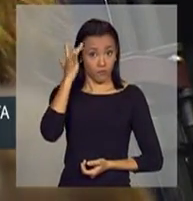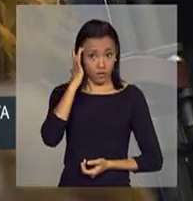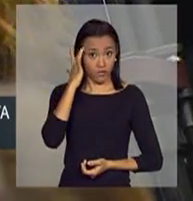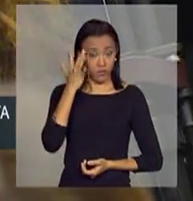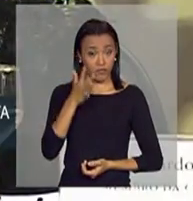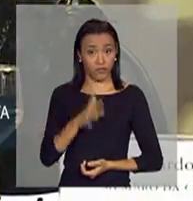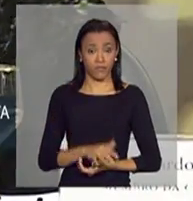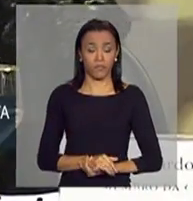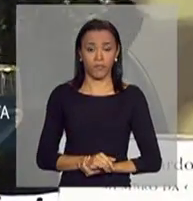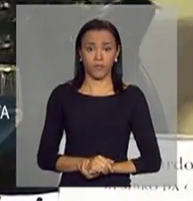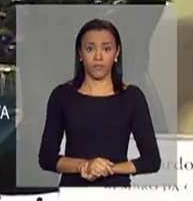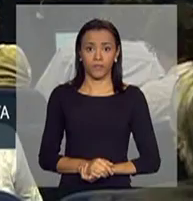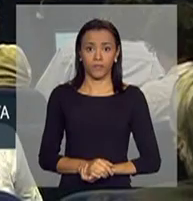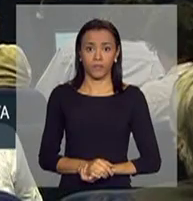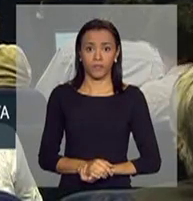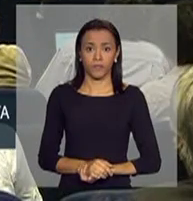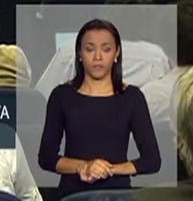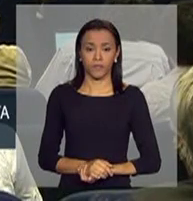mais ou menos, está bem.